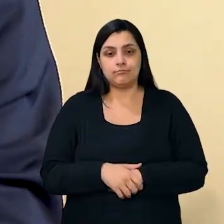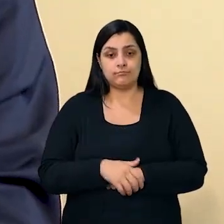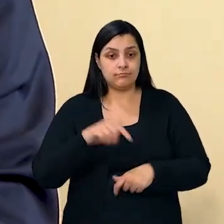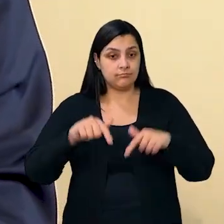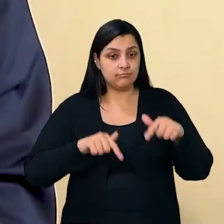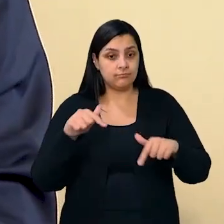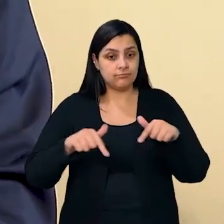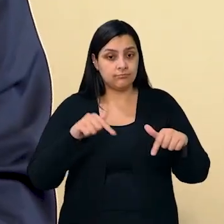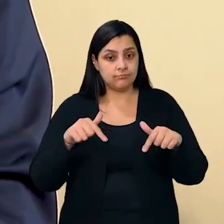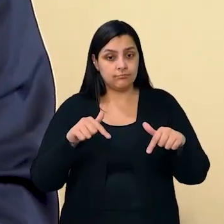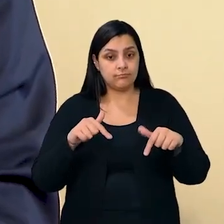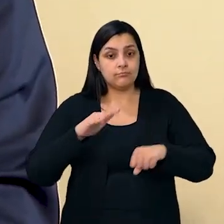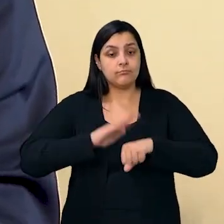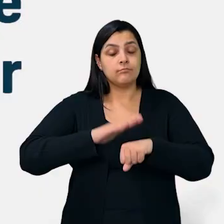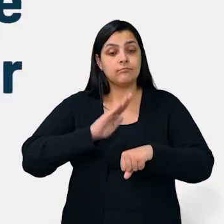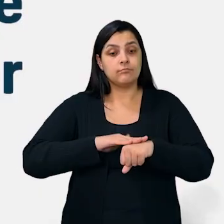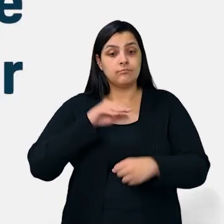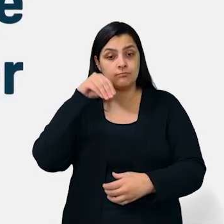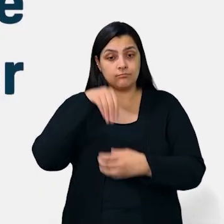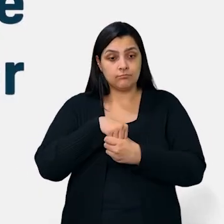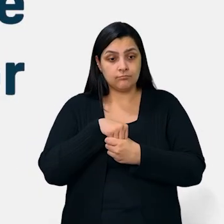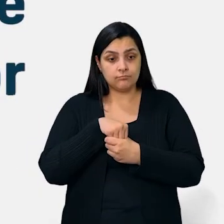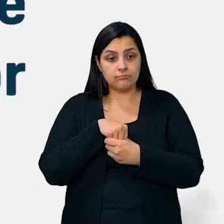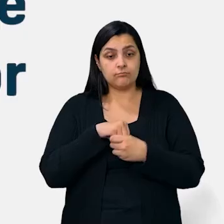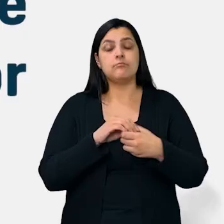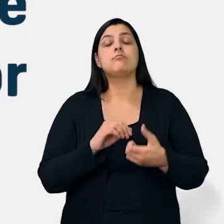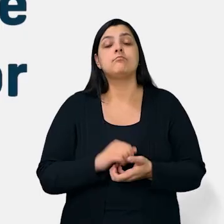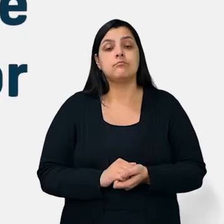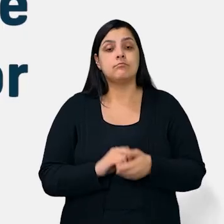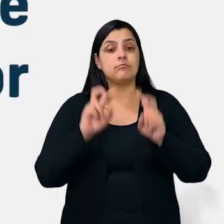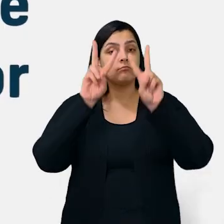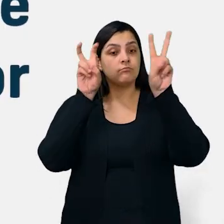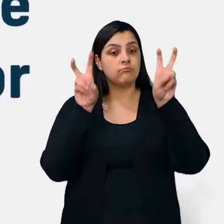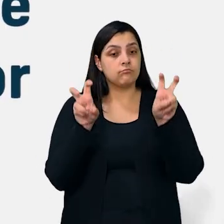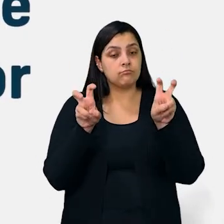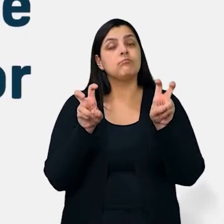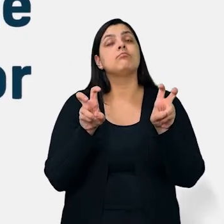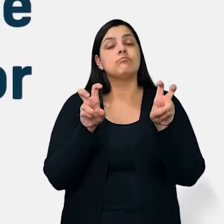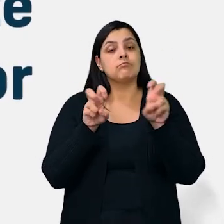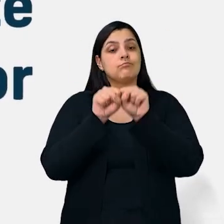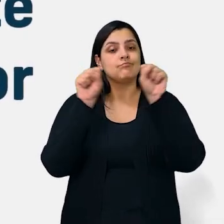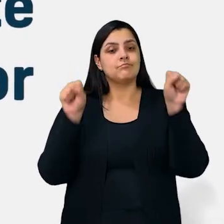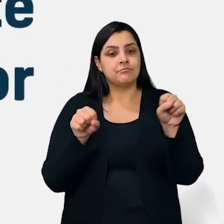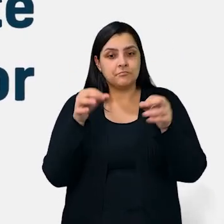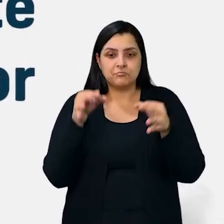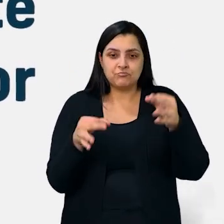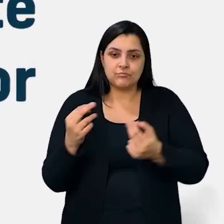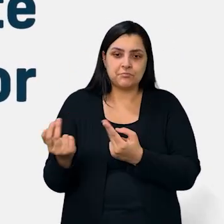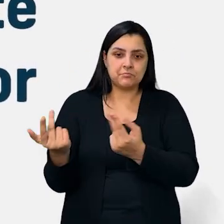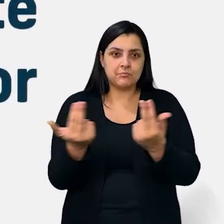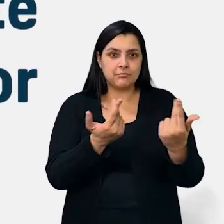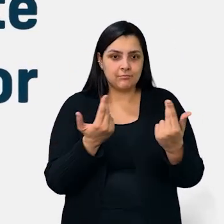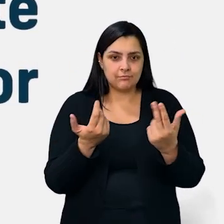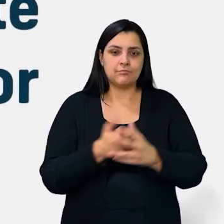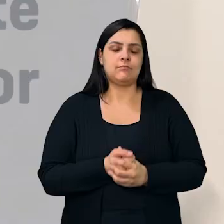a atividade desenvolvida com relação à questão da adoção do sistema de